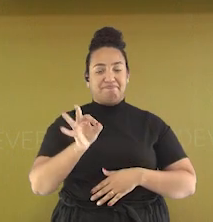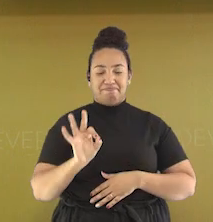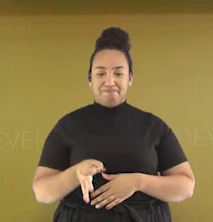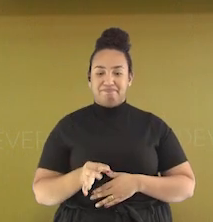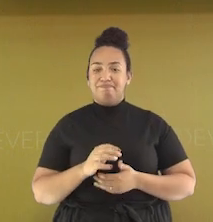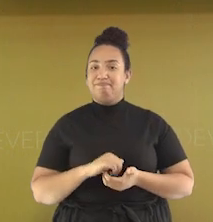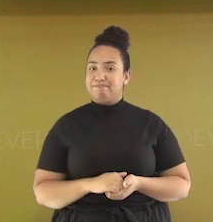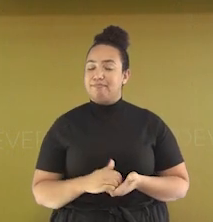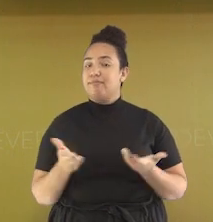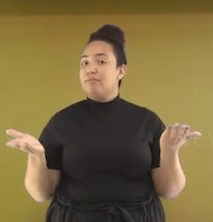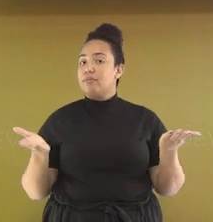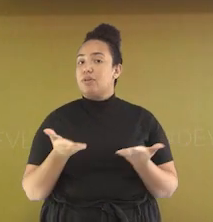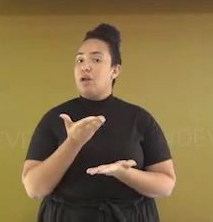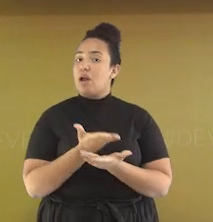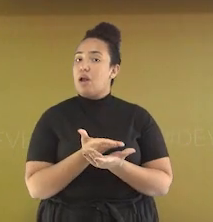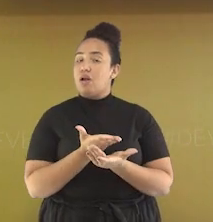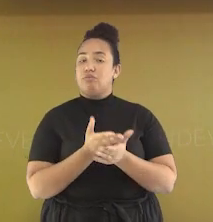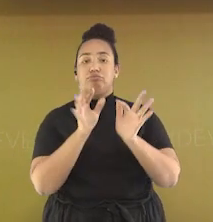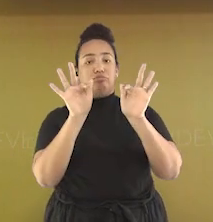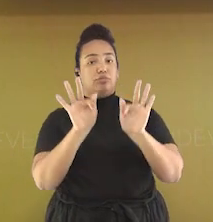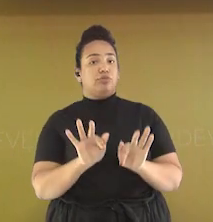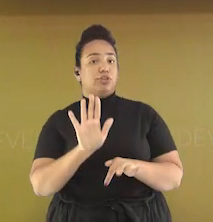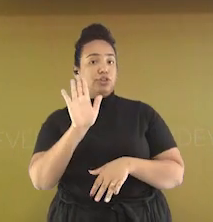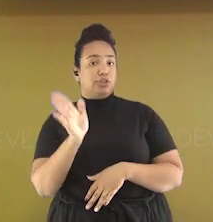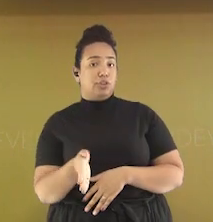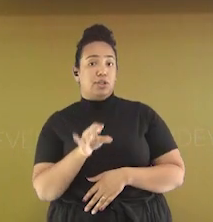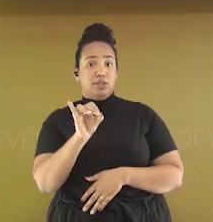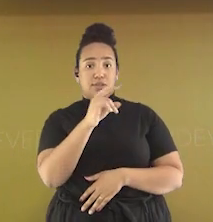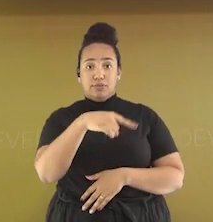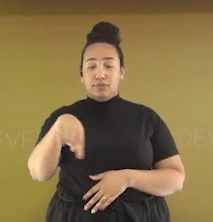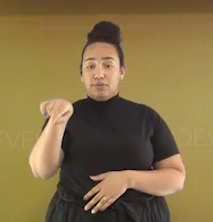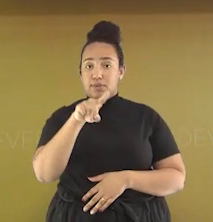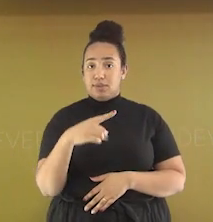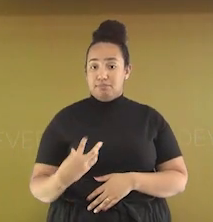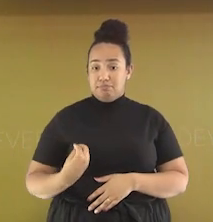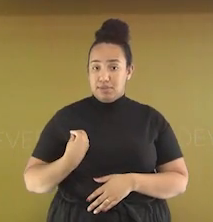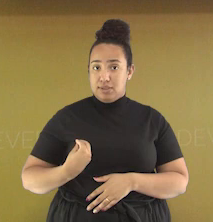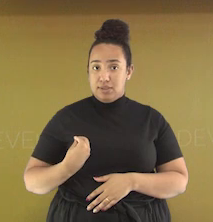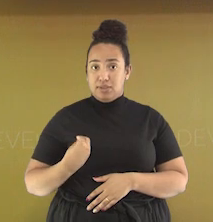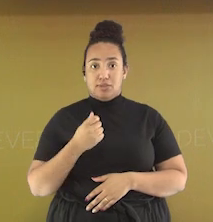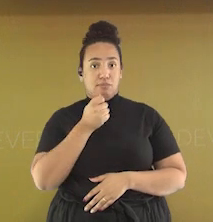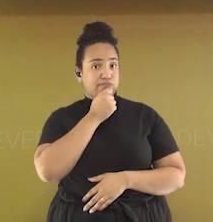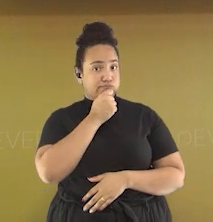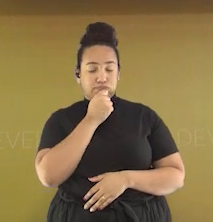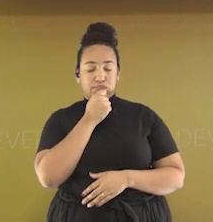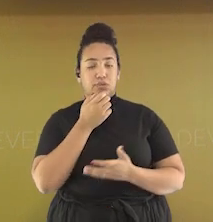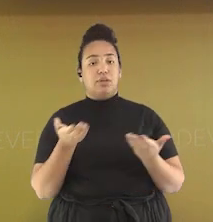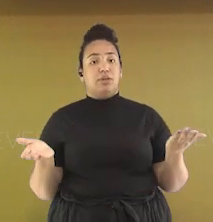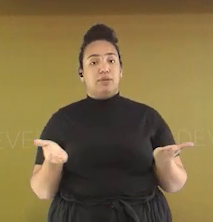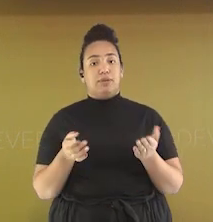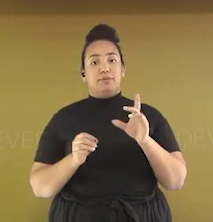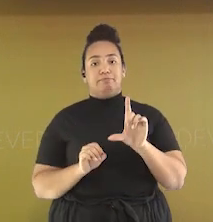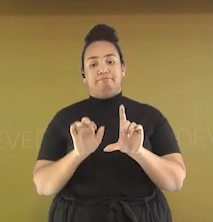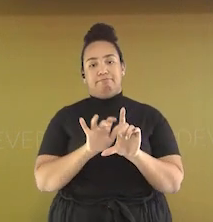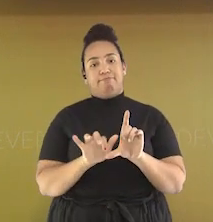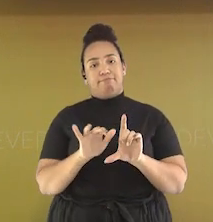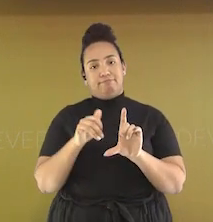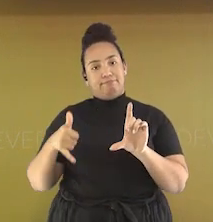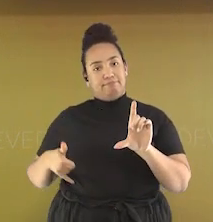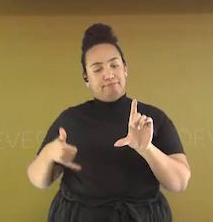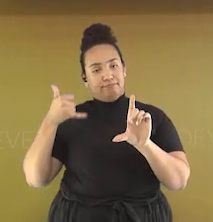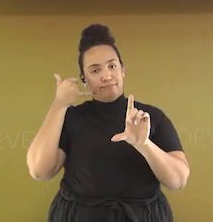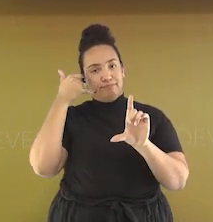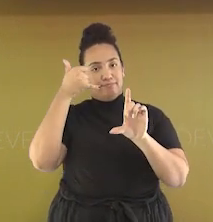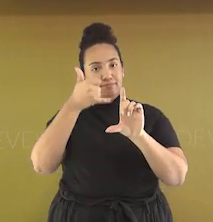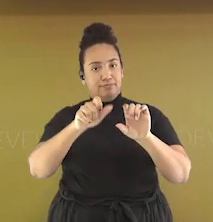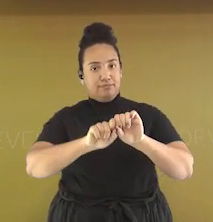Parabéns. Pessoal, nossa aula está chegando ao fim. Se você ainda não marcou a sua presença, aponte seu celular para o QR Code